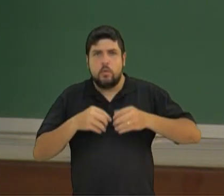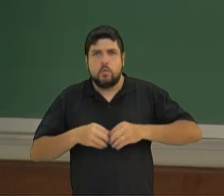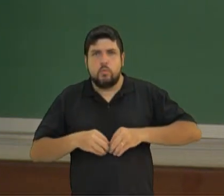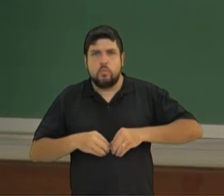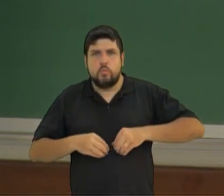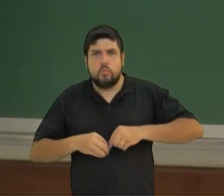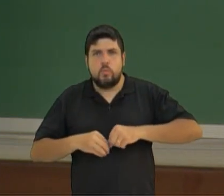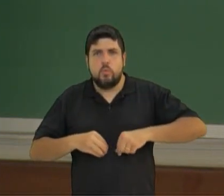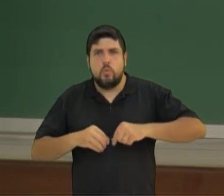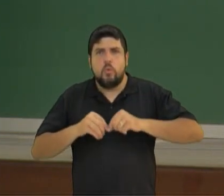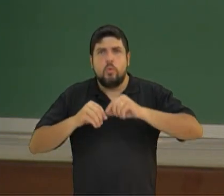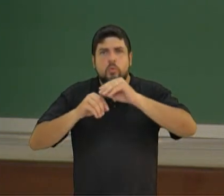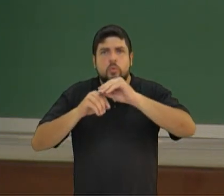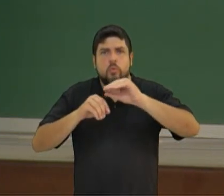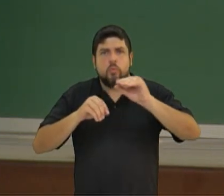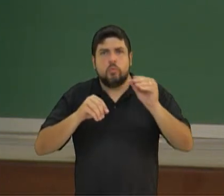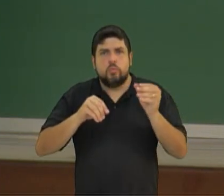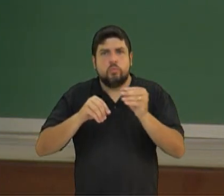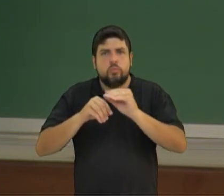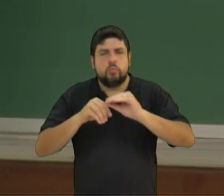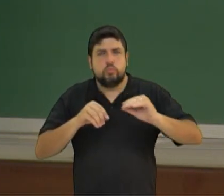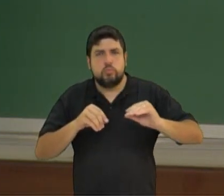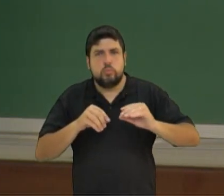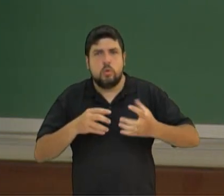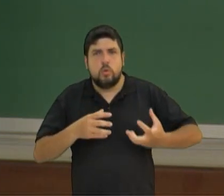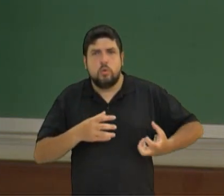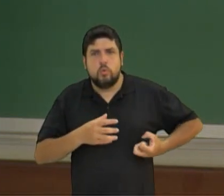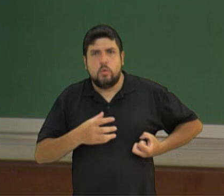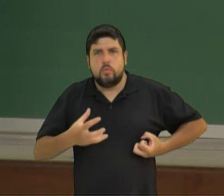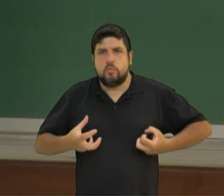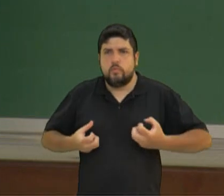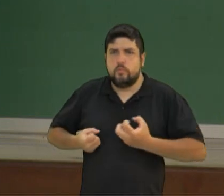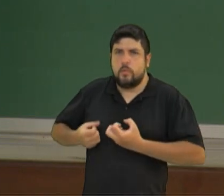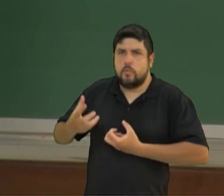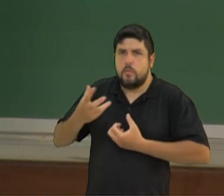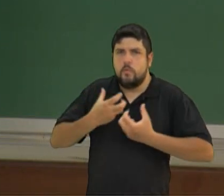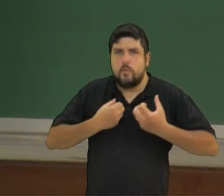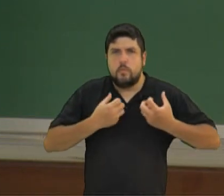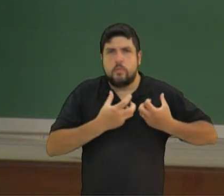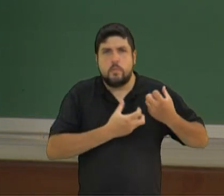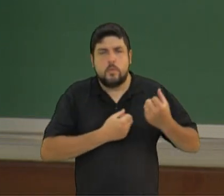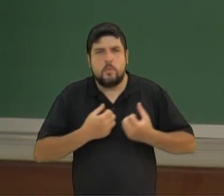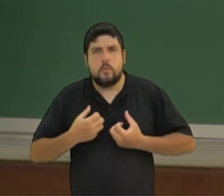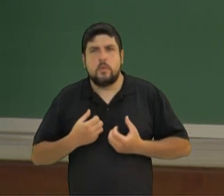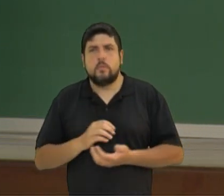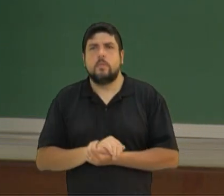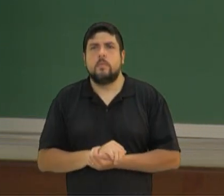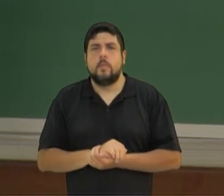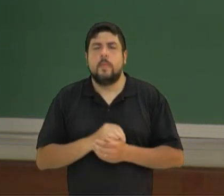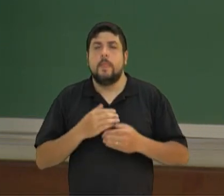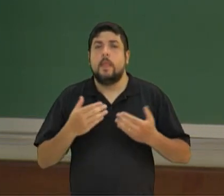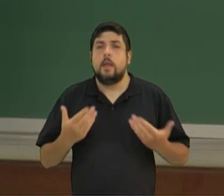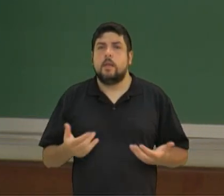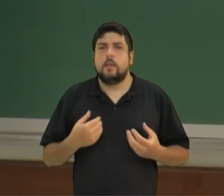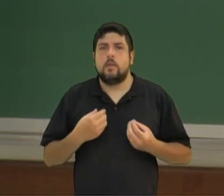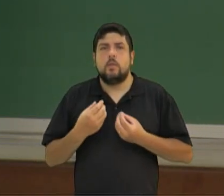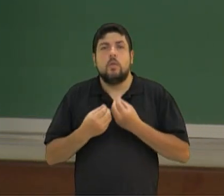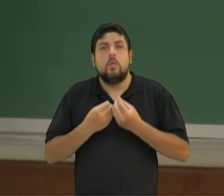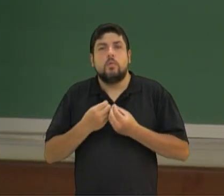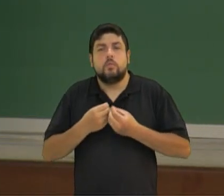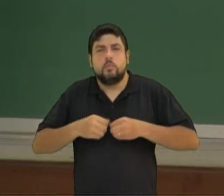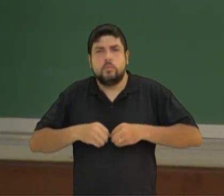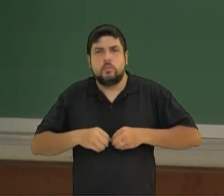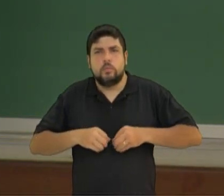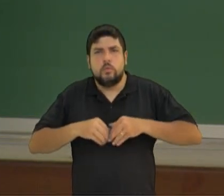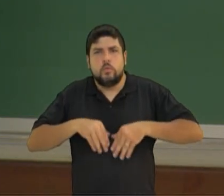com que esse alimento, seus nutrientes, sejam absorvidos pelo nosso corpo. Então, esse alimento, esses nutrientes, eles vão sendo levados